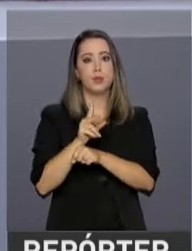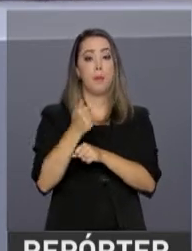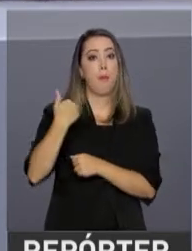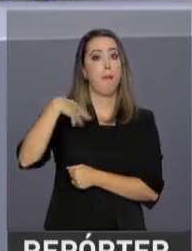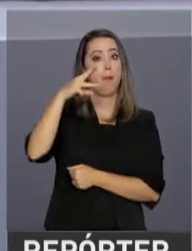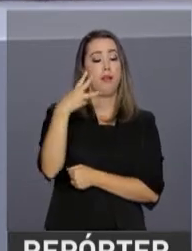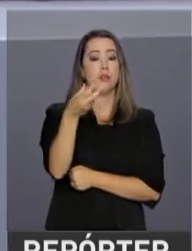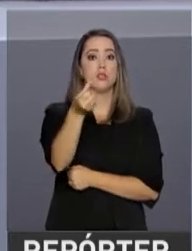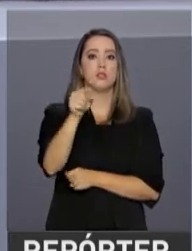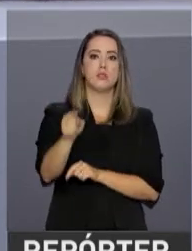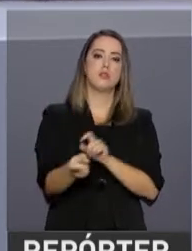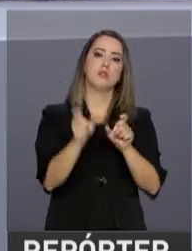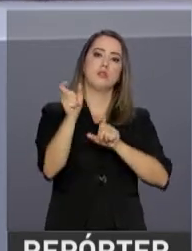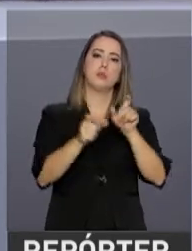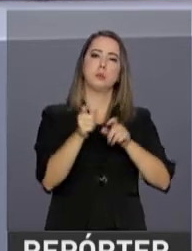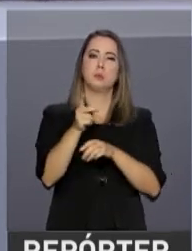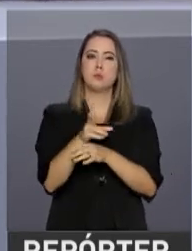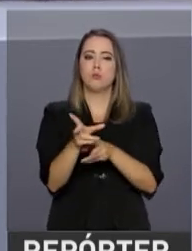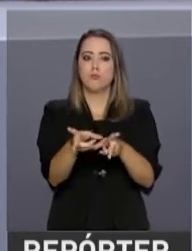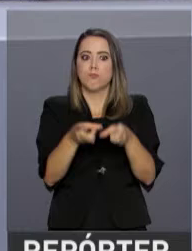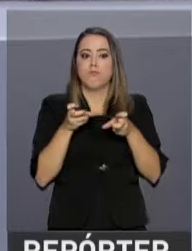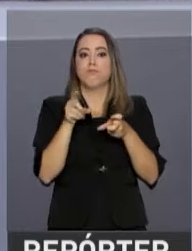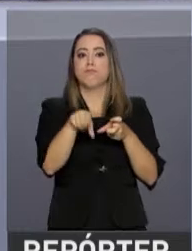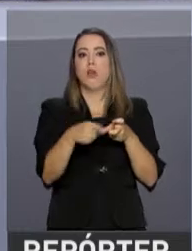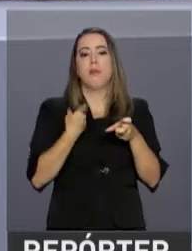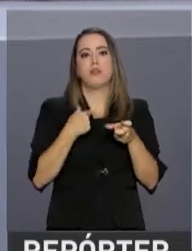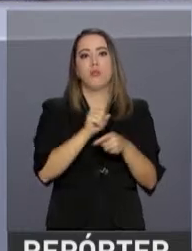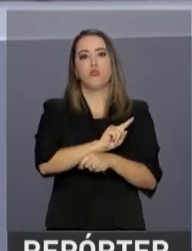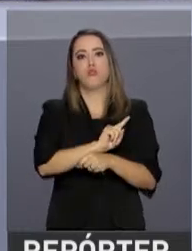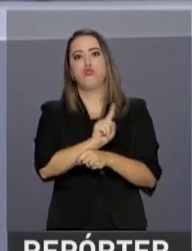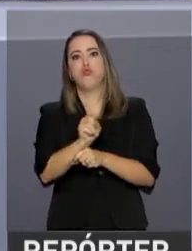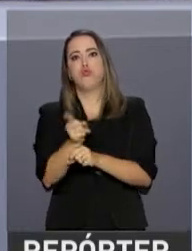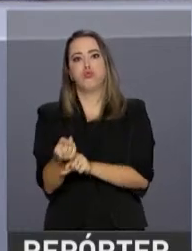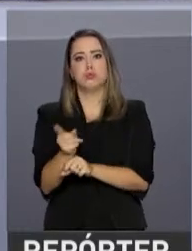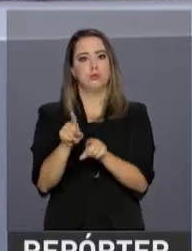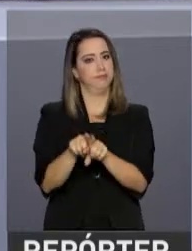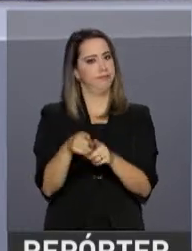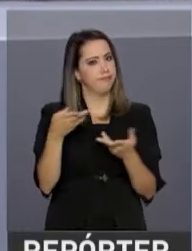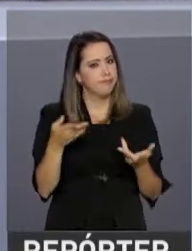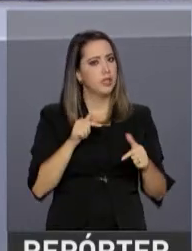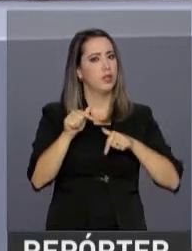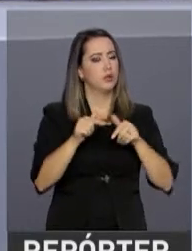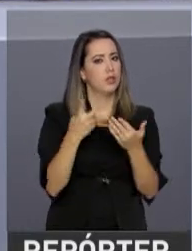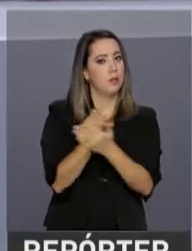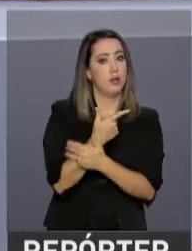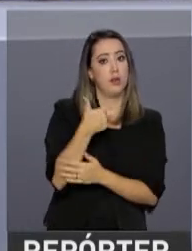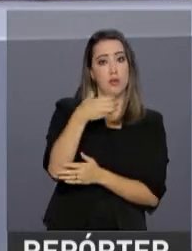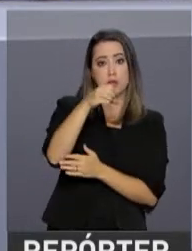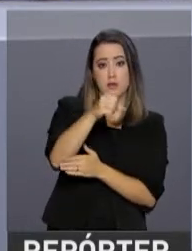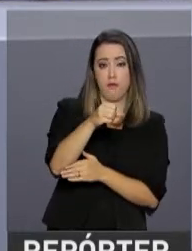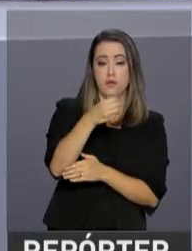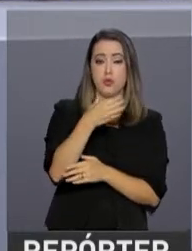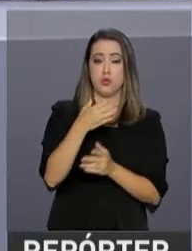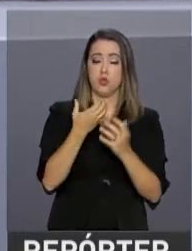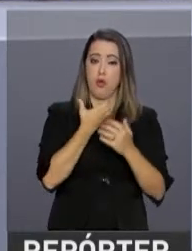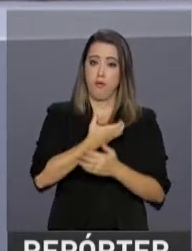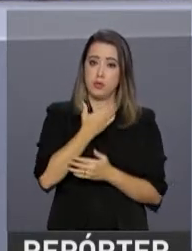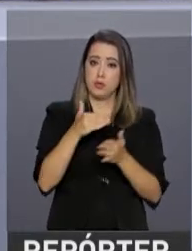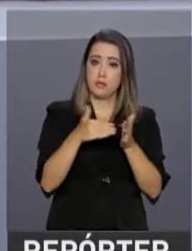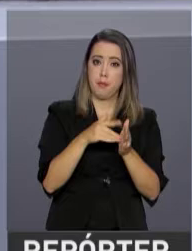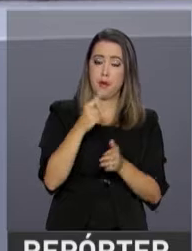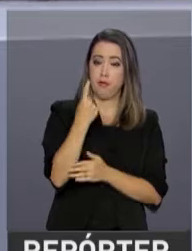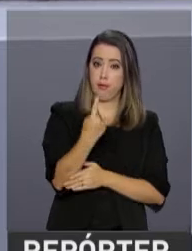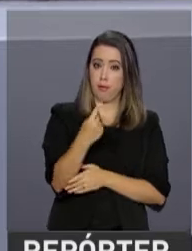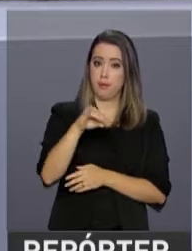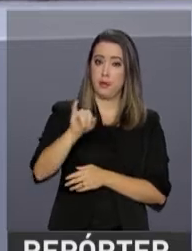mil motoristas foram flagrados acima do limite de velocidade permitido a operação foi realizada entre 29 de dezembro e 1º de